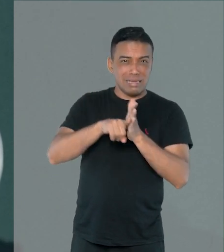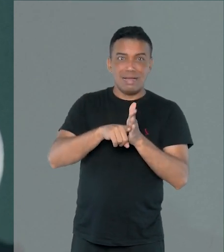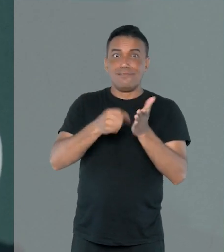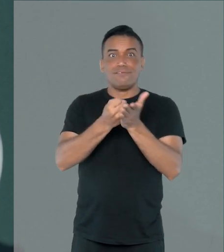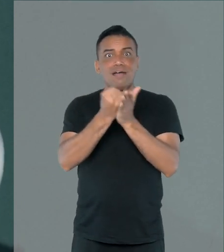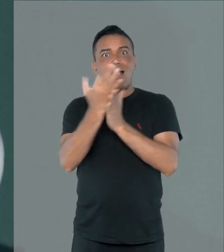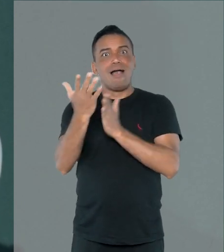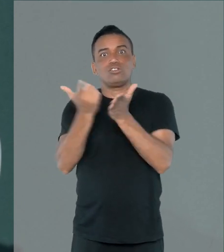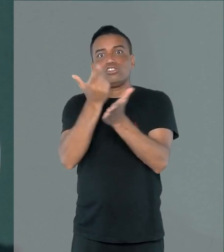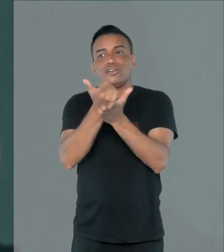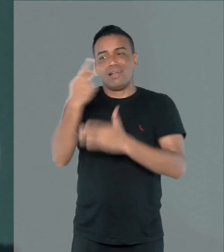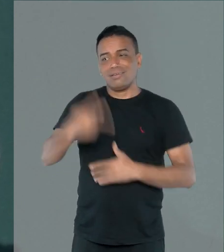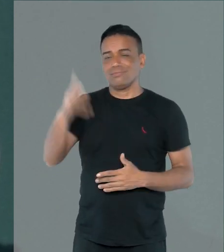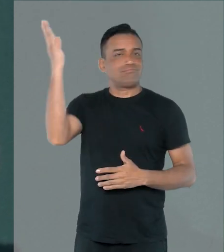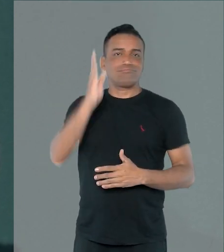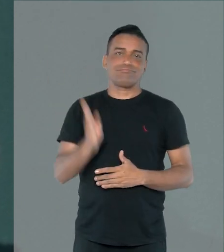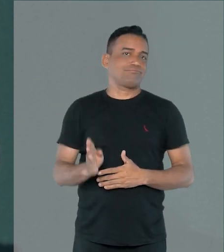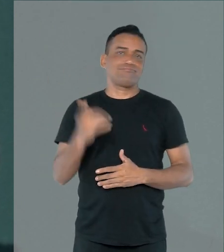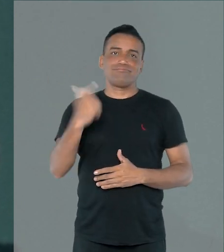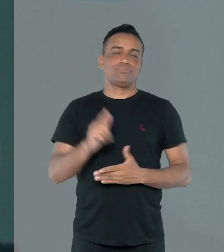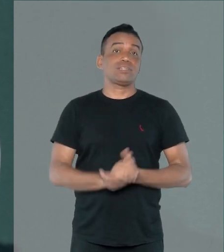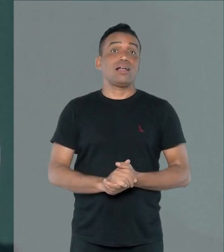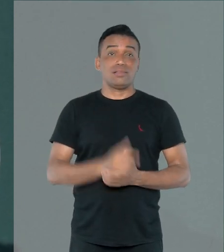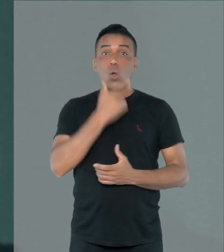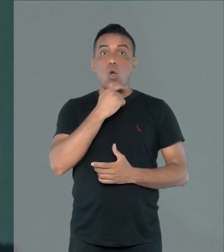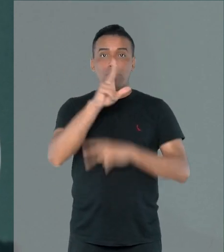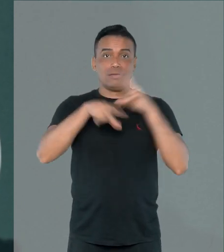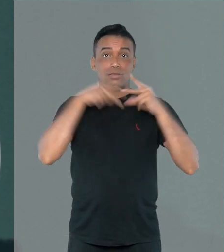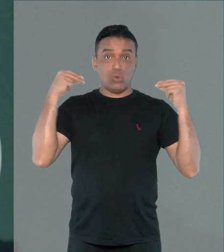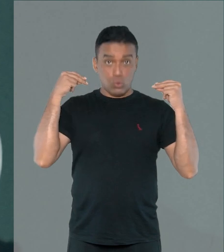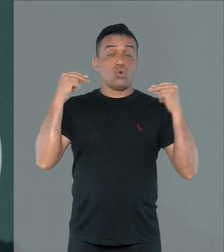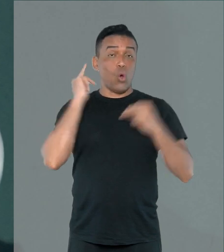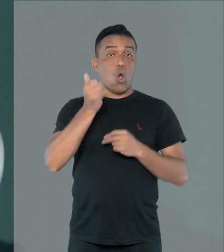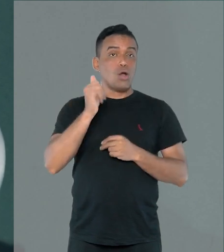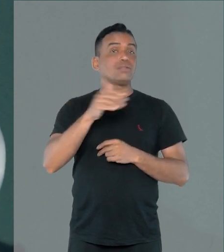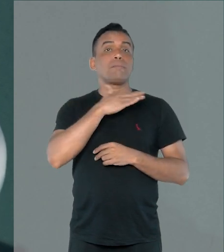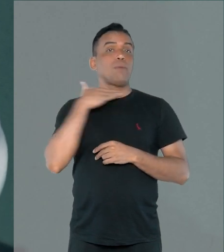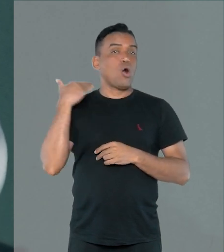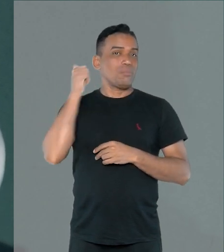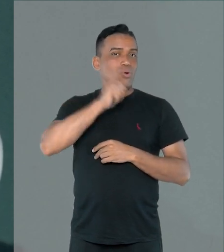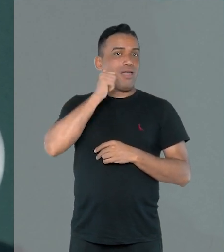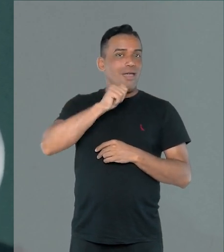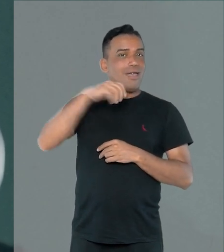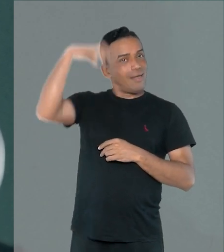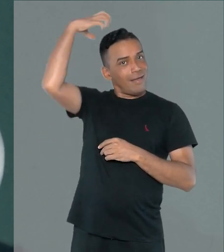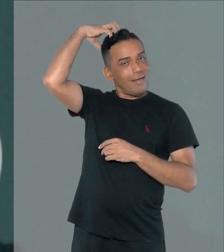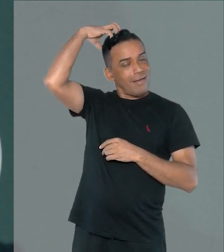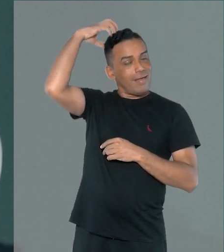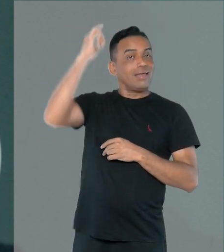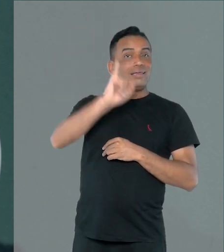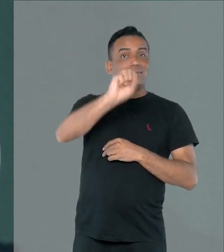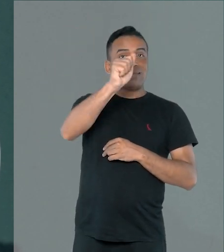a morte da princesa Isabel. Ela está sozinha, ele tinha levado ela para dar um passeio, ela já